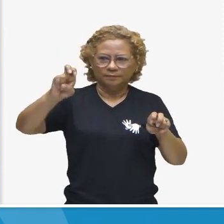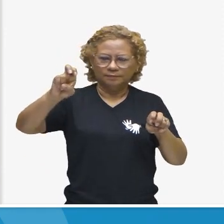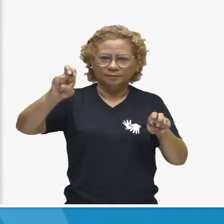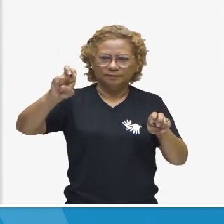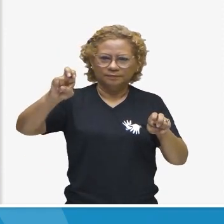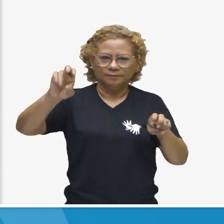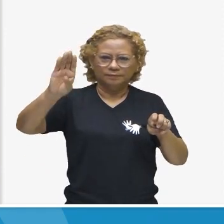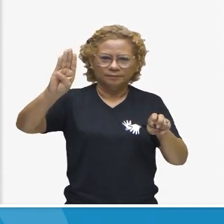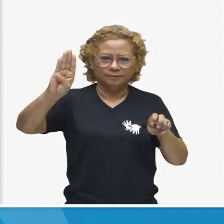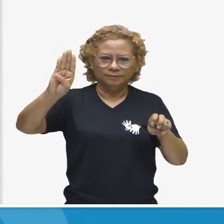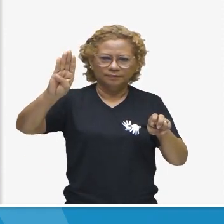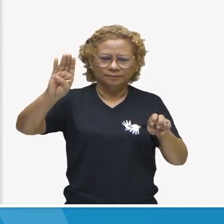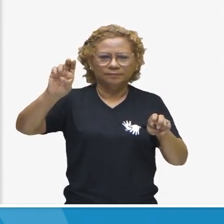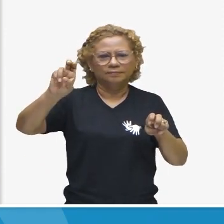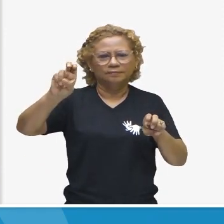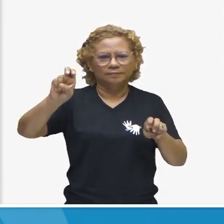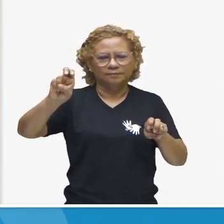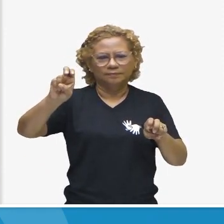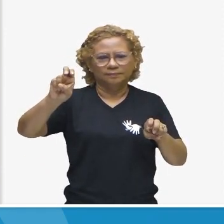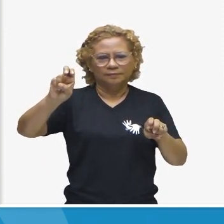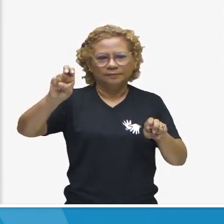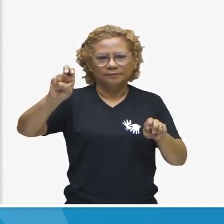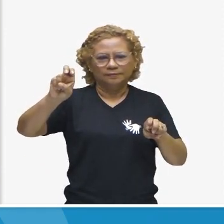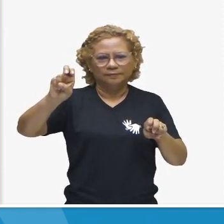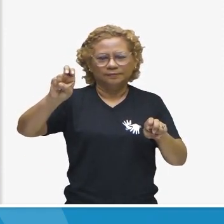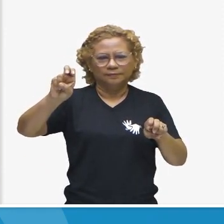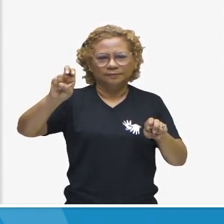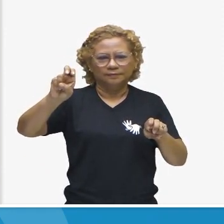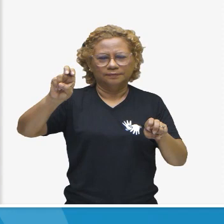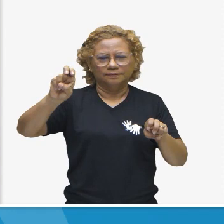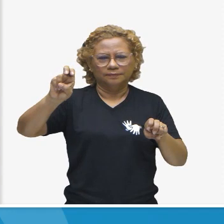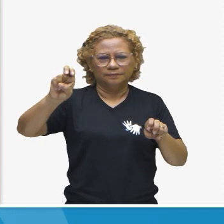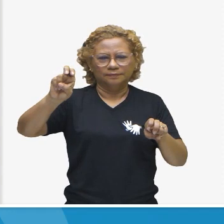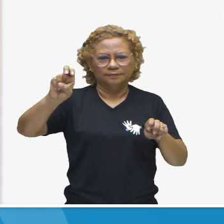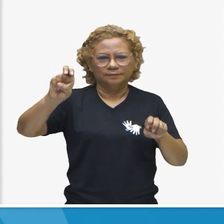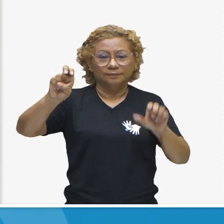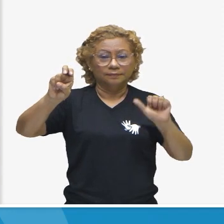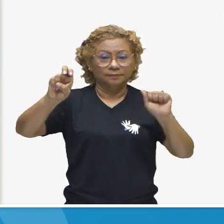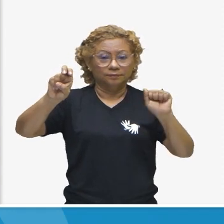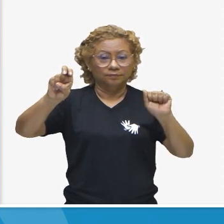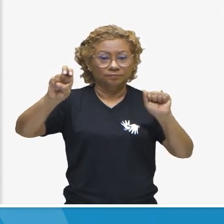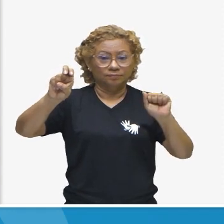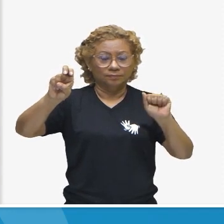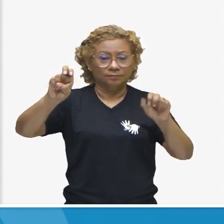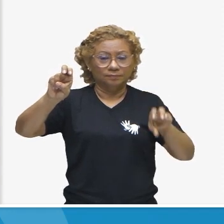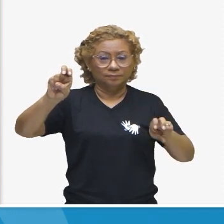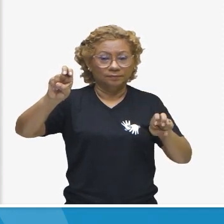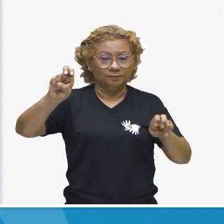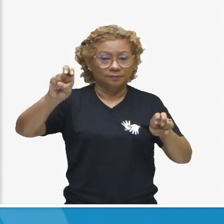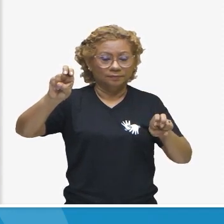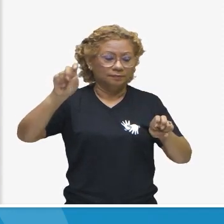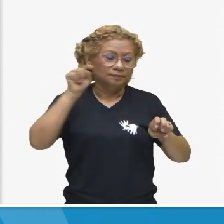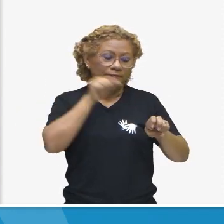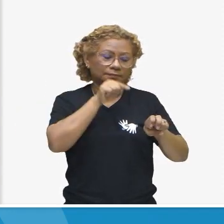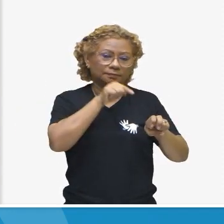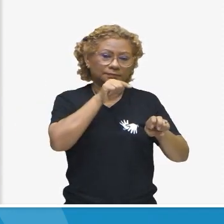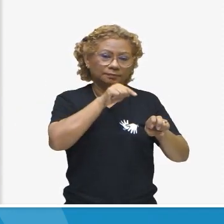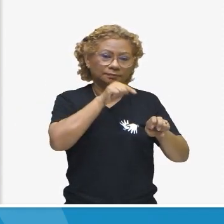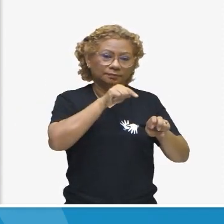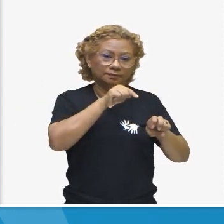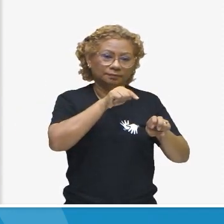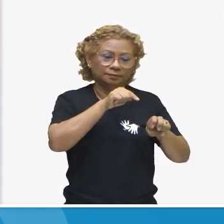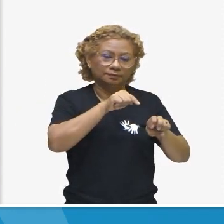uma outra pessoa sentada. Então, essa pessoa que está sentada no ponto A, ela vai se